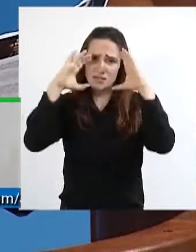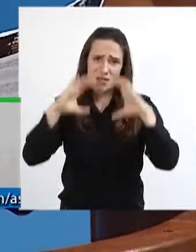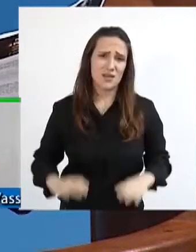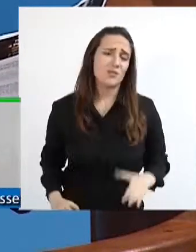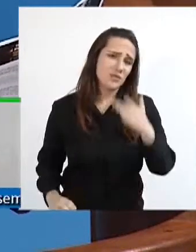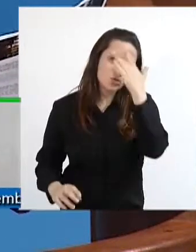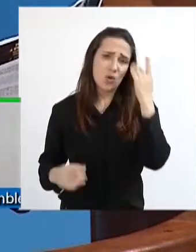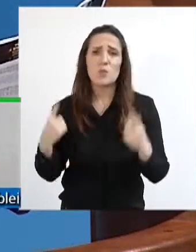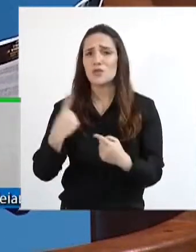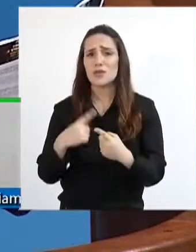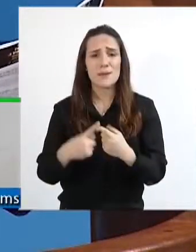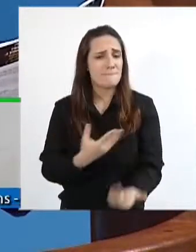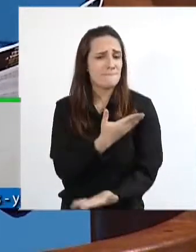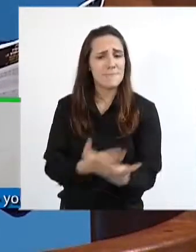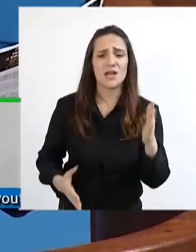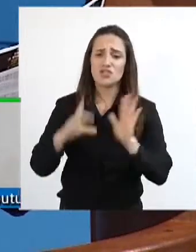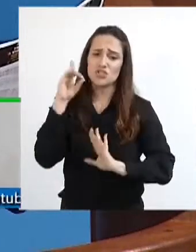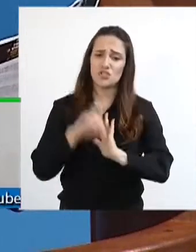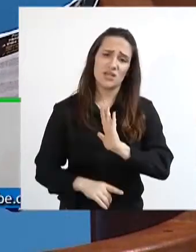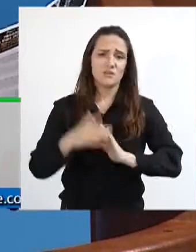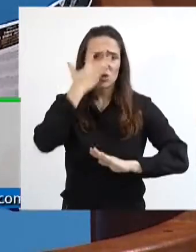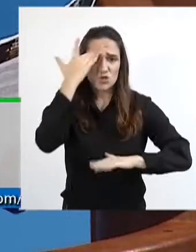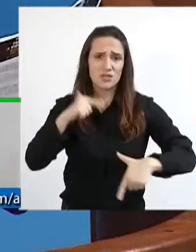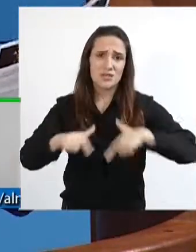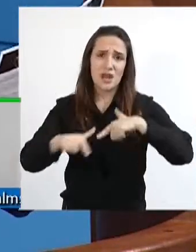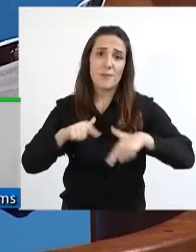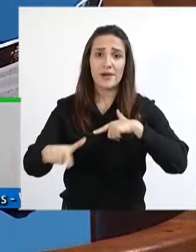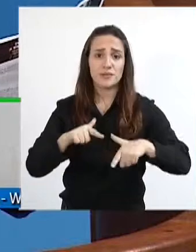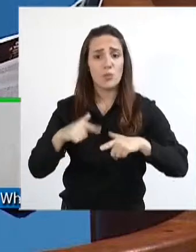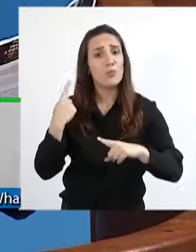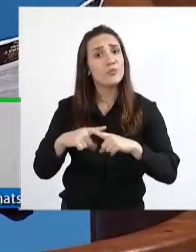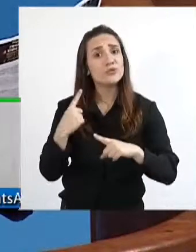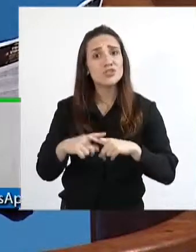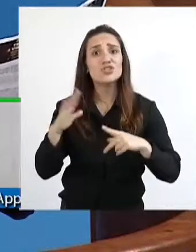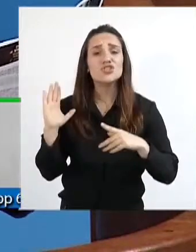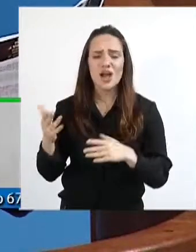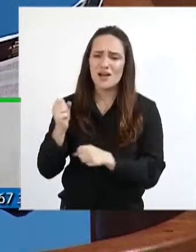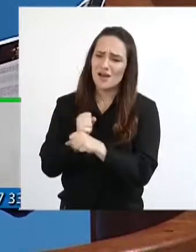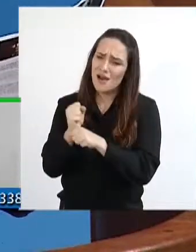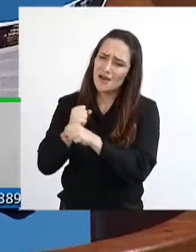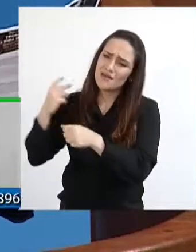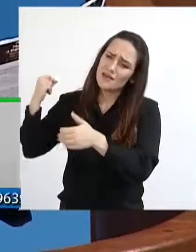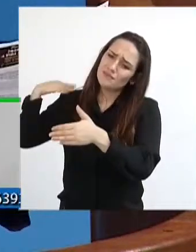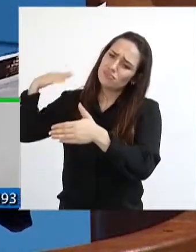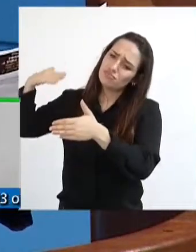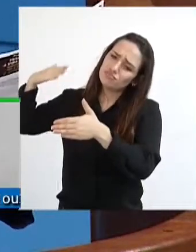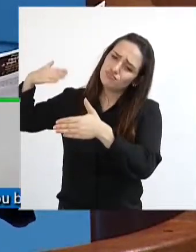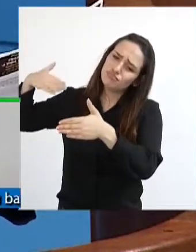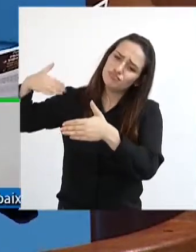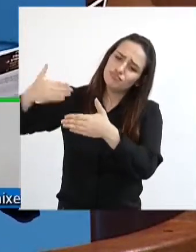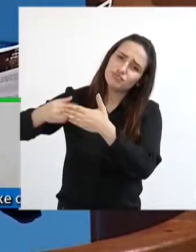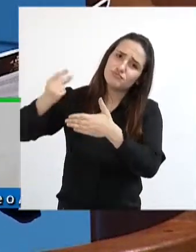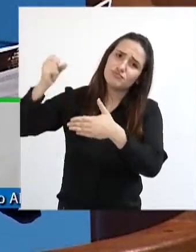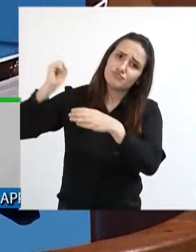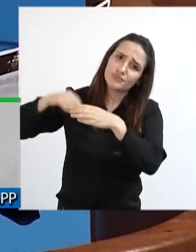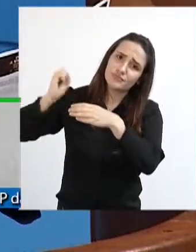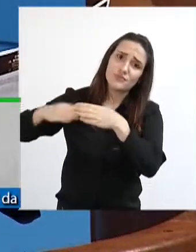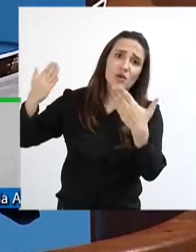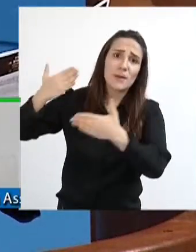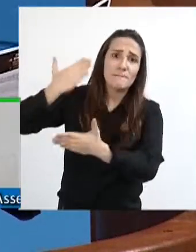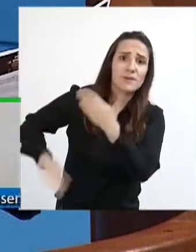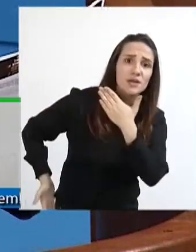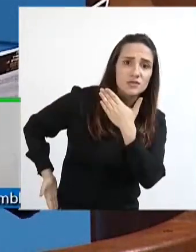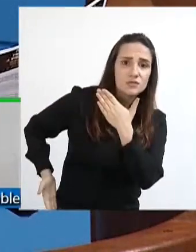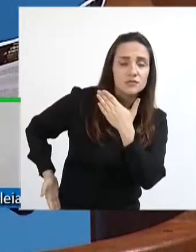a retirada de direitos dos trabalhadores que contribuíram ao longo de décadas com o atual sistema. Se